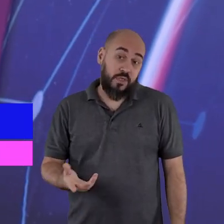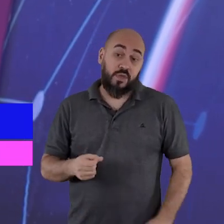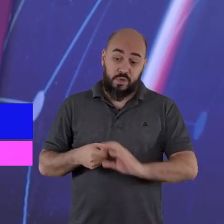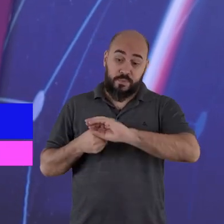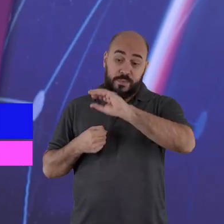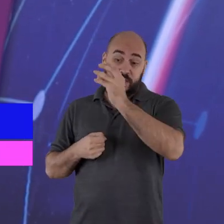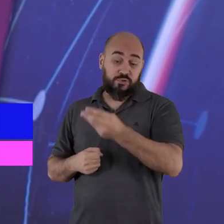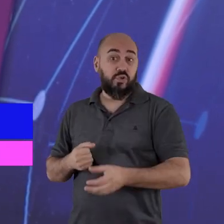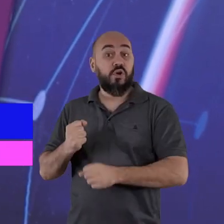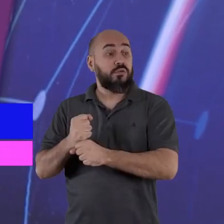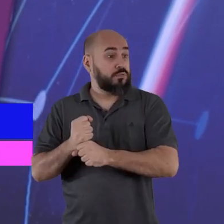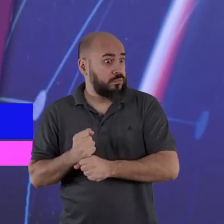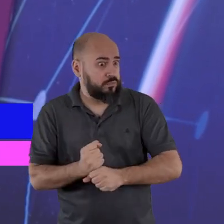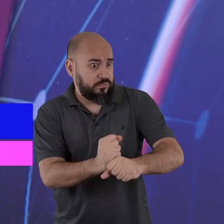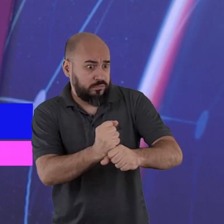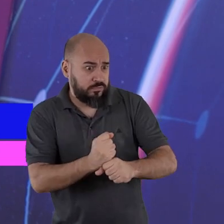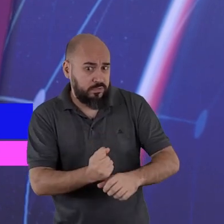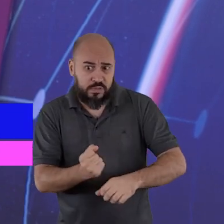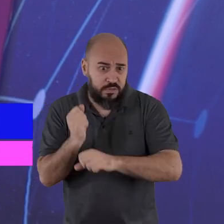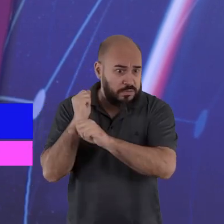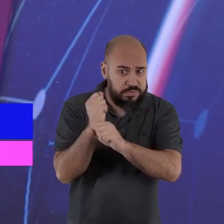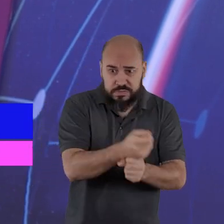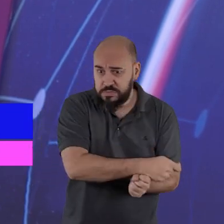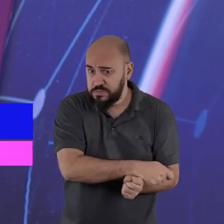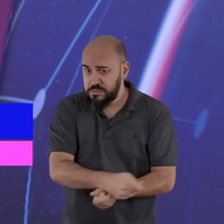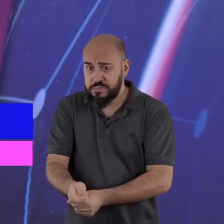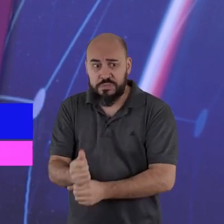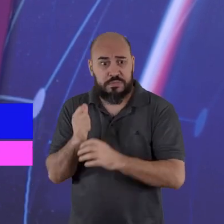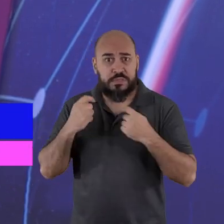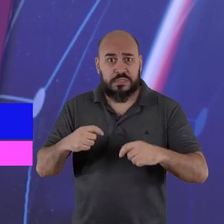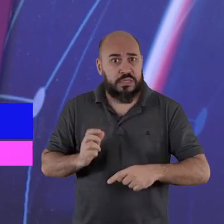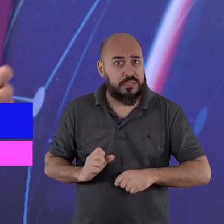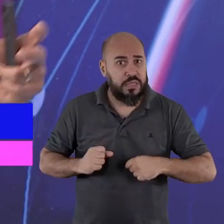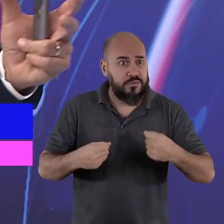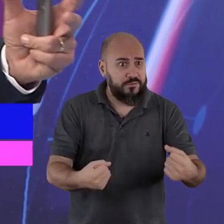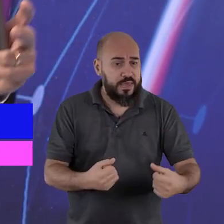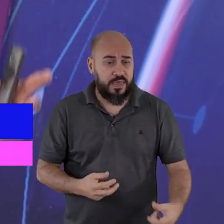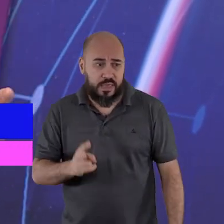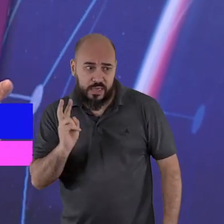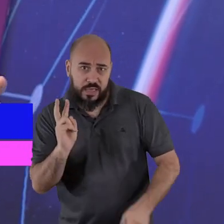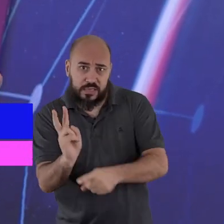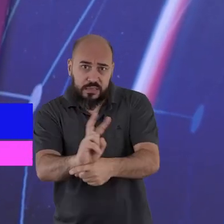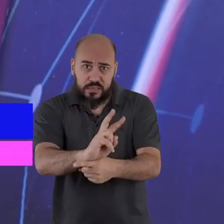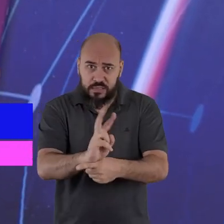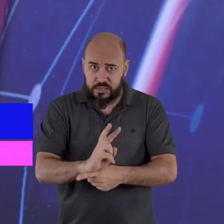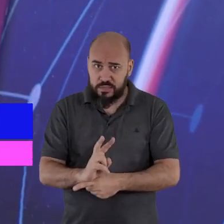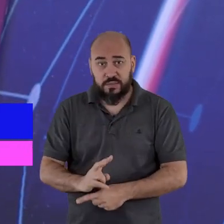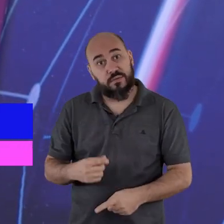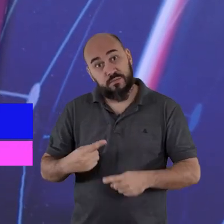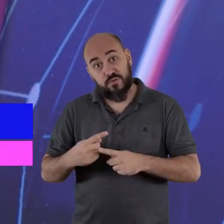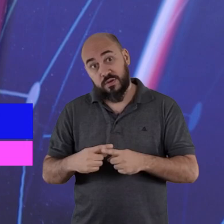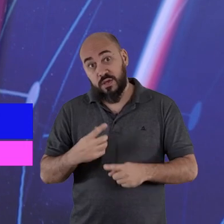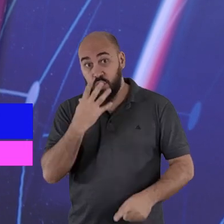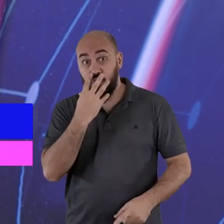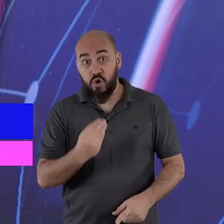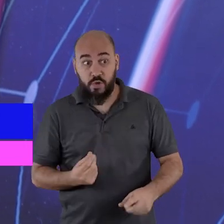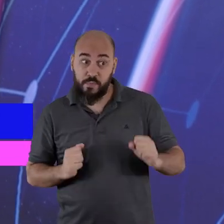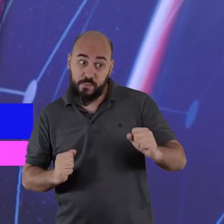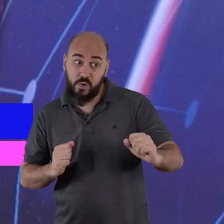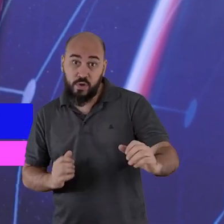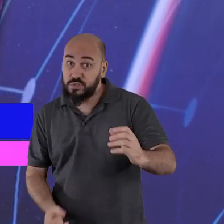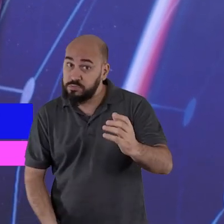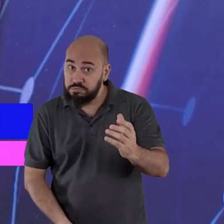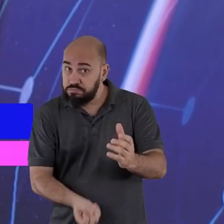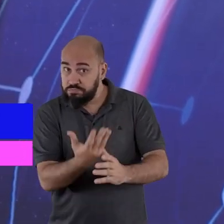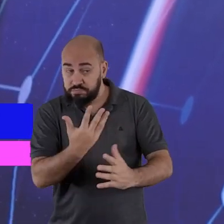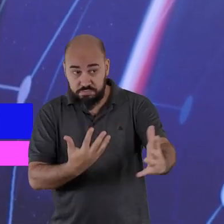ovelhas, precisa estar atento constantemente, porque lobos vorazes podem aparecer e fazer